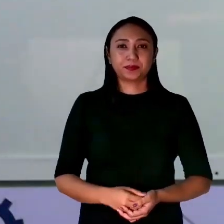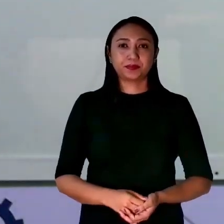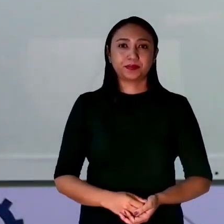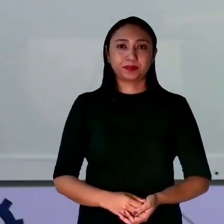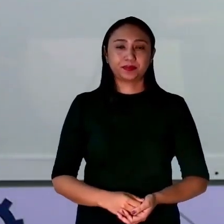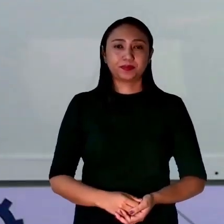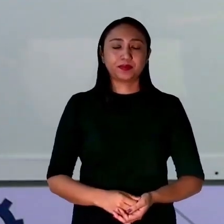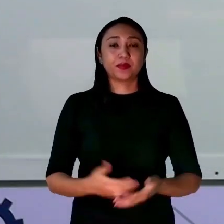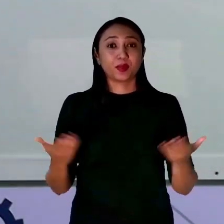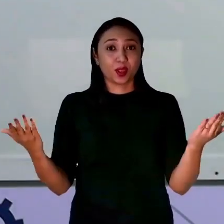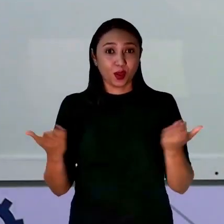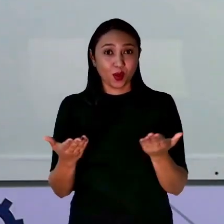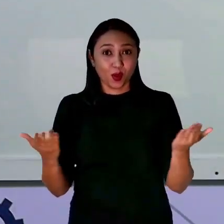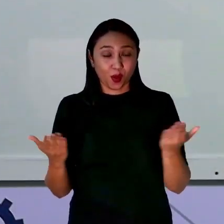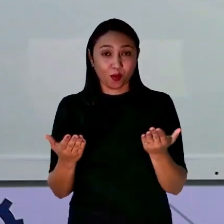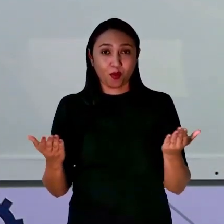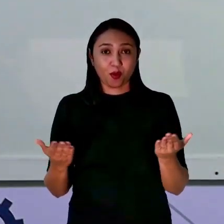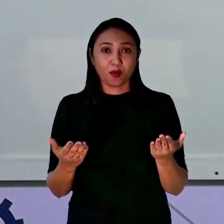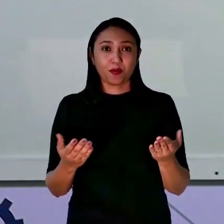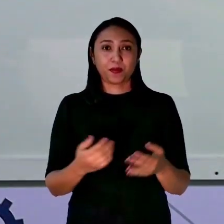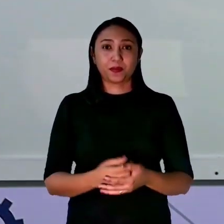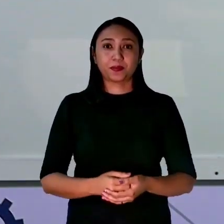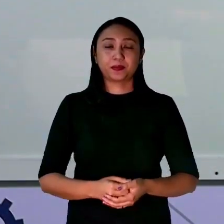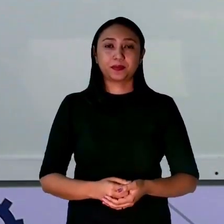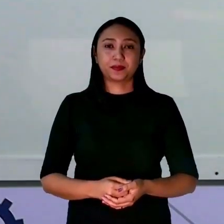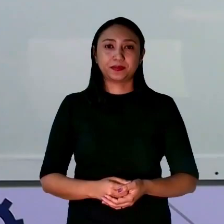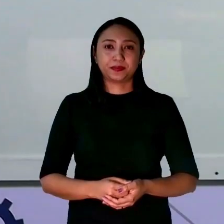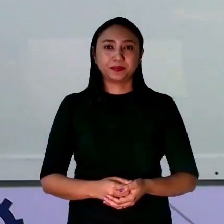senhores, agora a gente vai dar uma